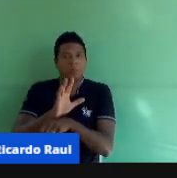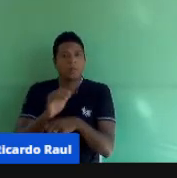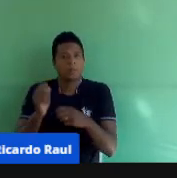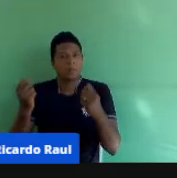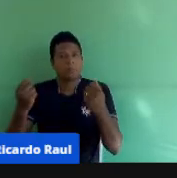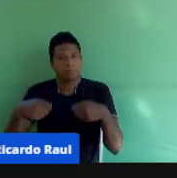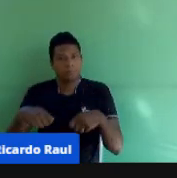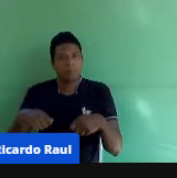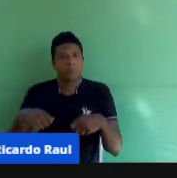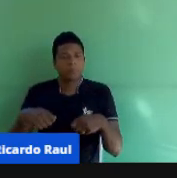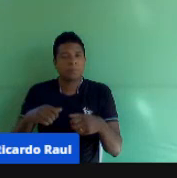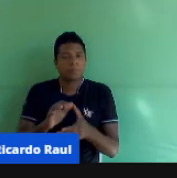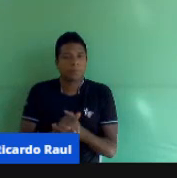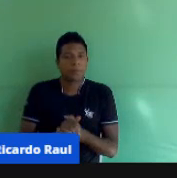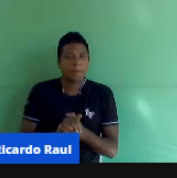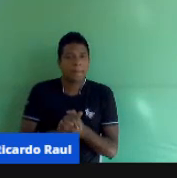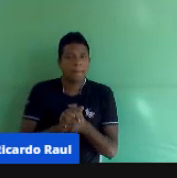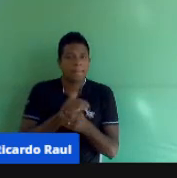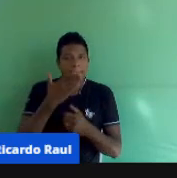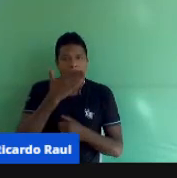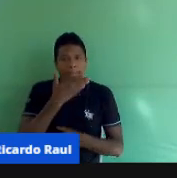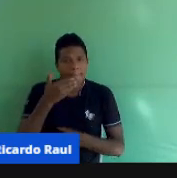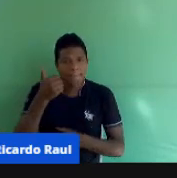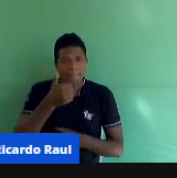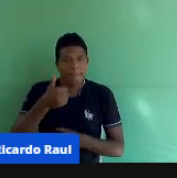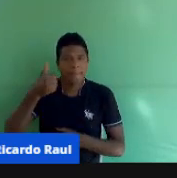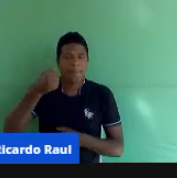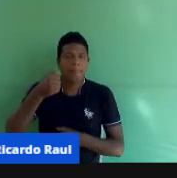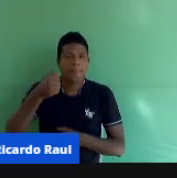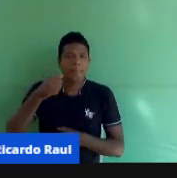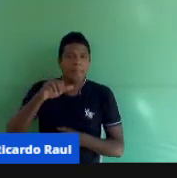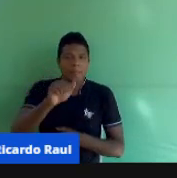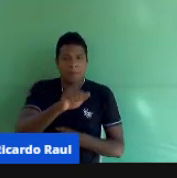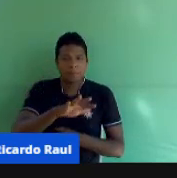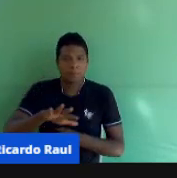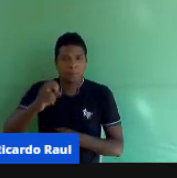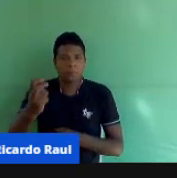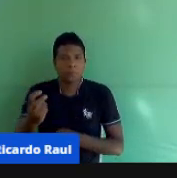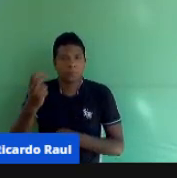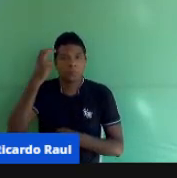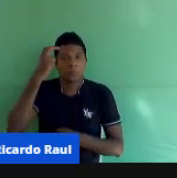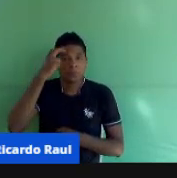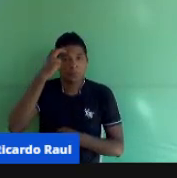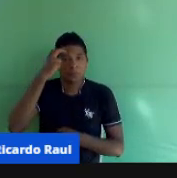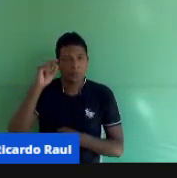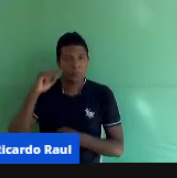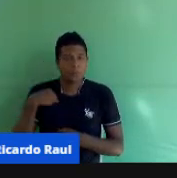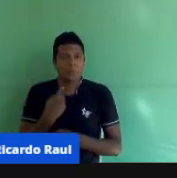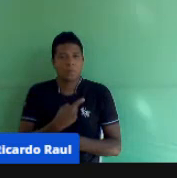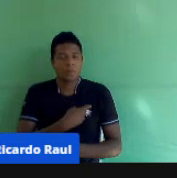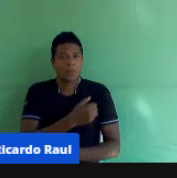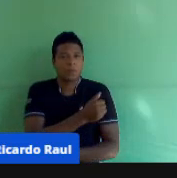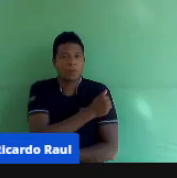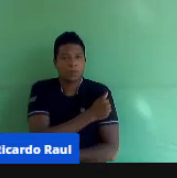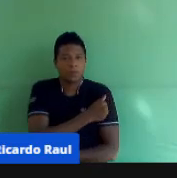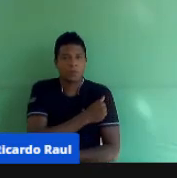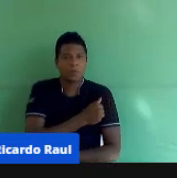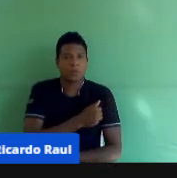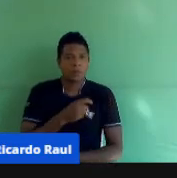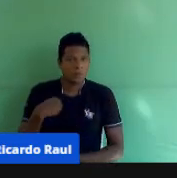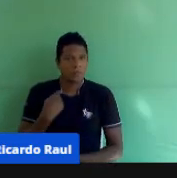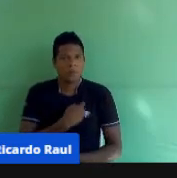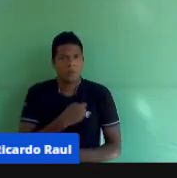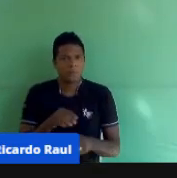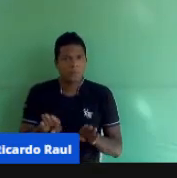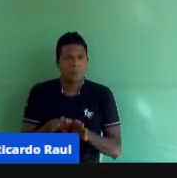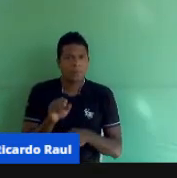capacidade de enriquecer socialmente e culturalmente os nossos alunos. E a nós também, né? Porque não é uma